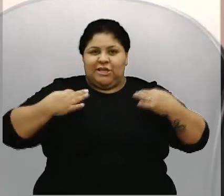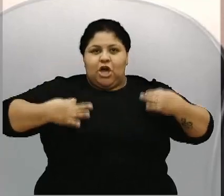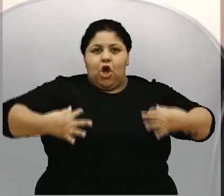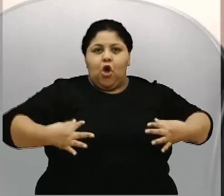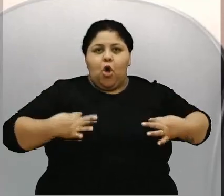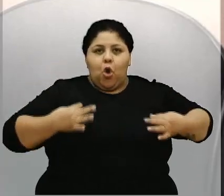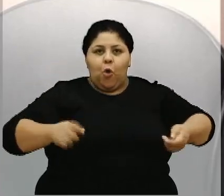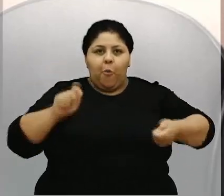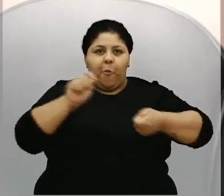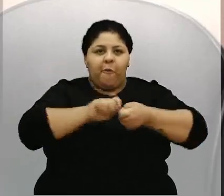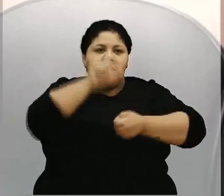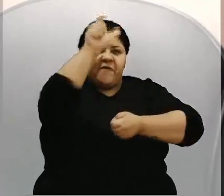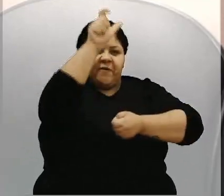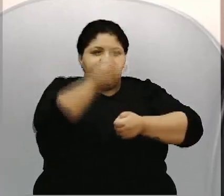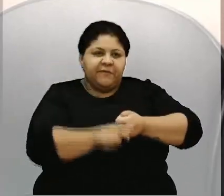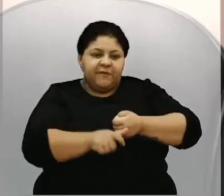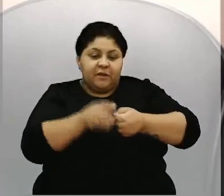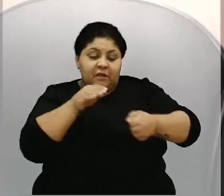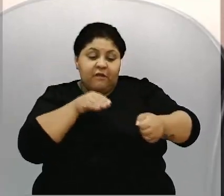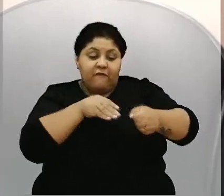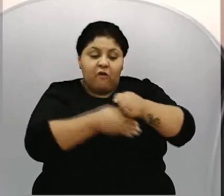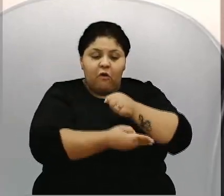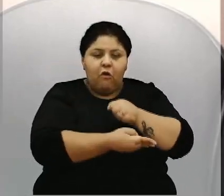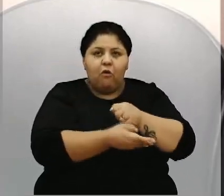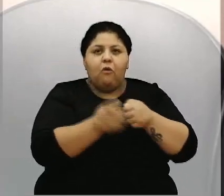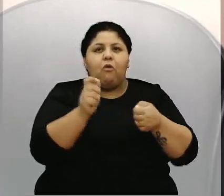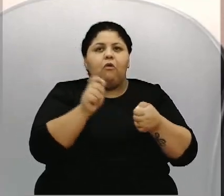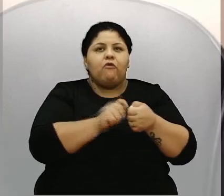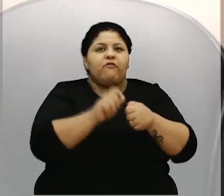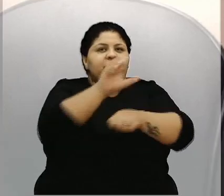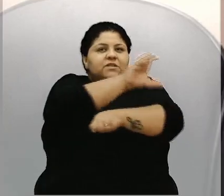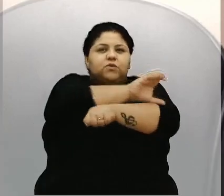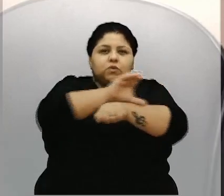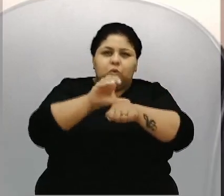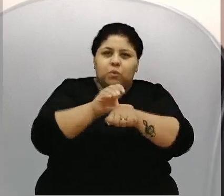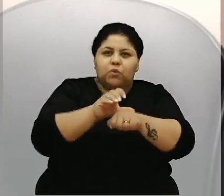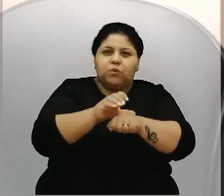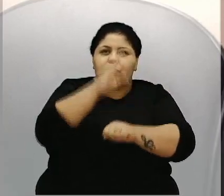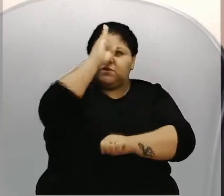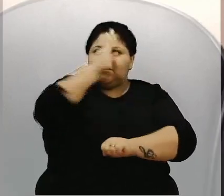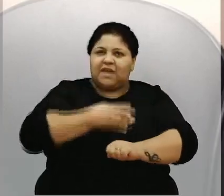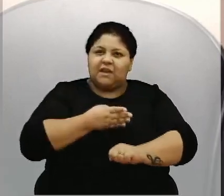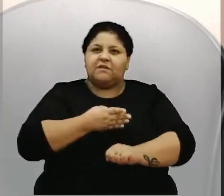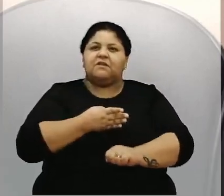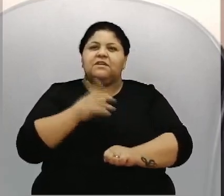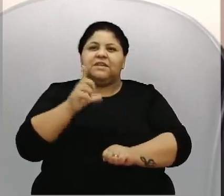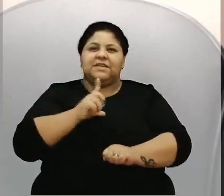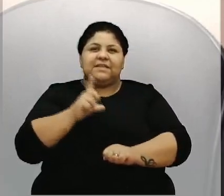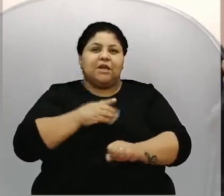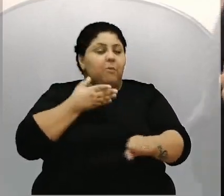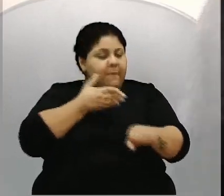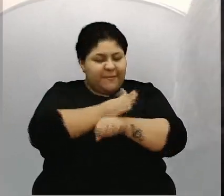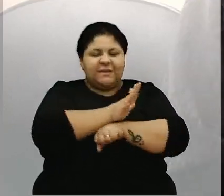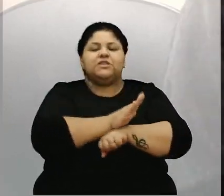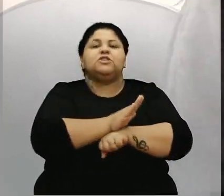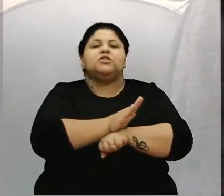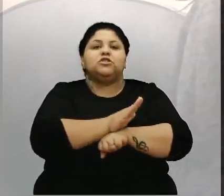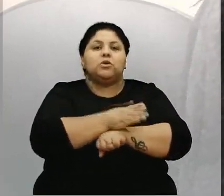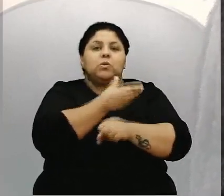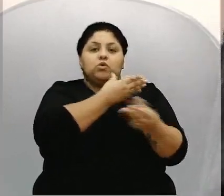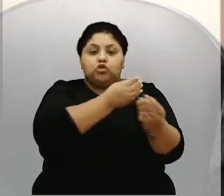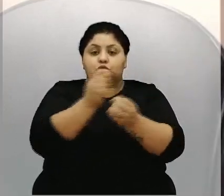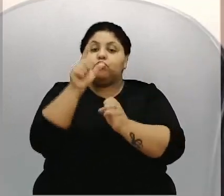por aquelas pessoas que vão ao Banco do Vestuário, que fazem os cursos gratuitos, né, que tem um envolvimento também de várias empresas